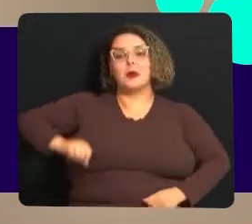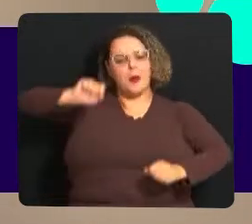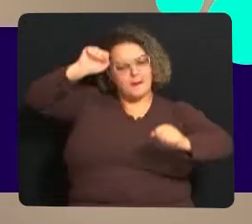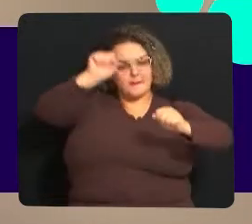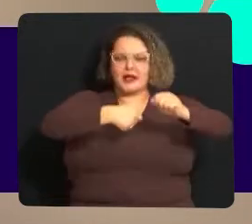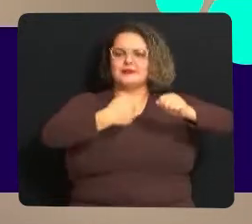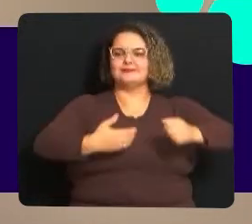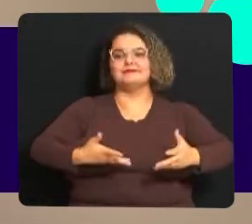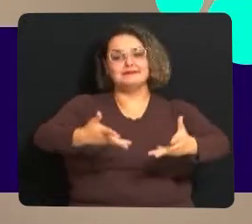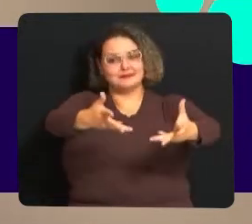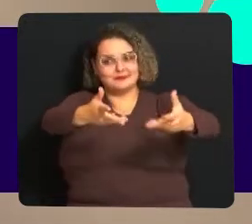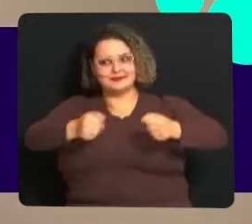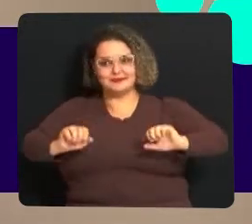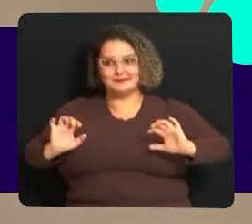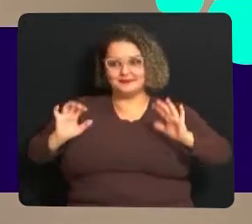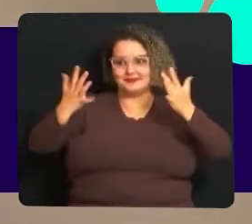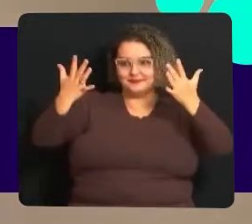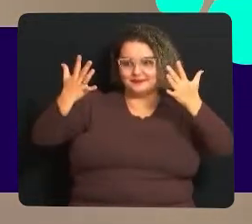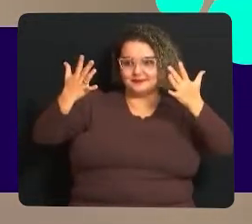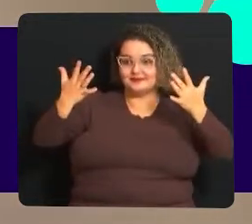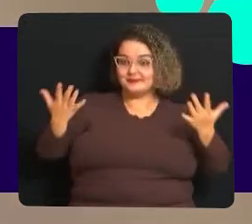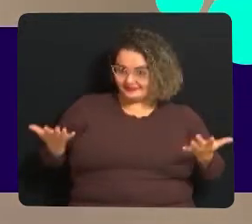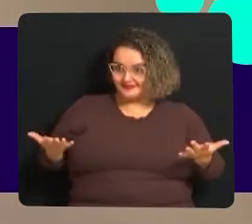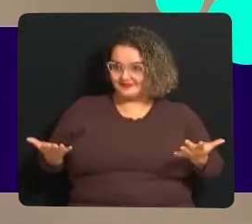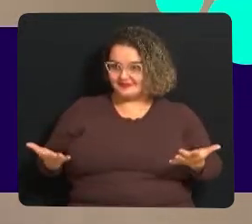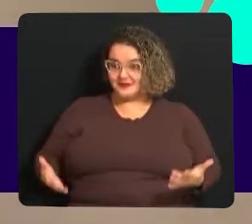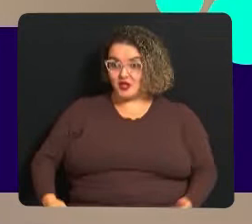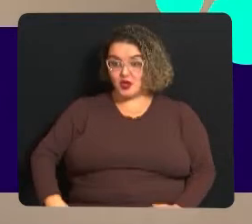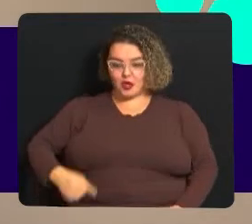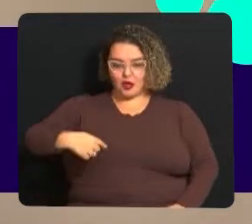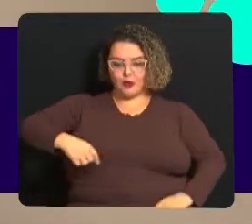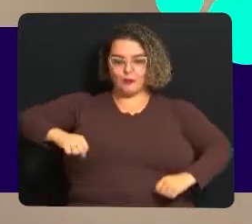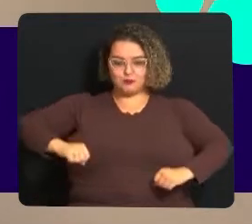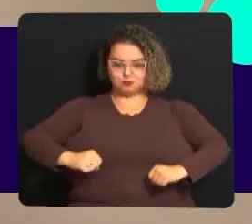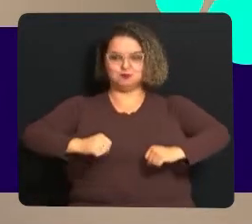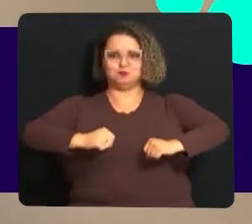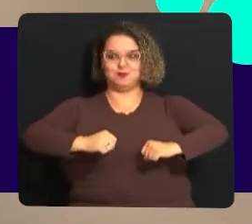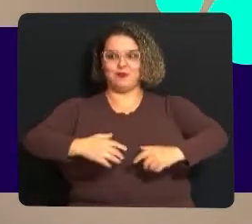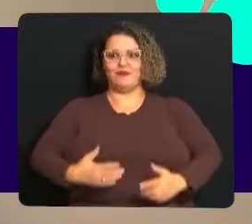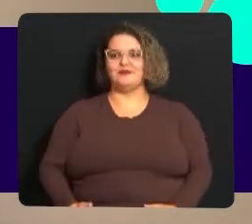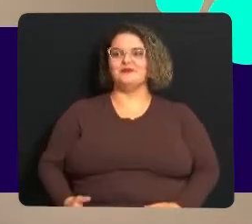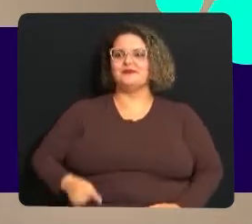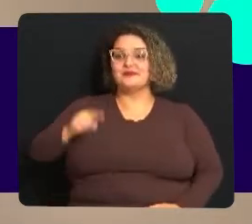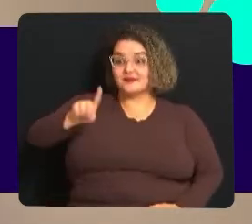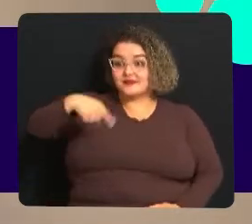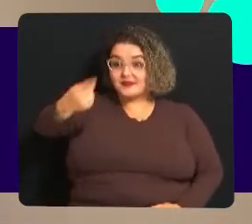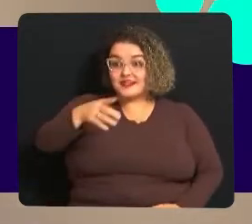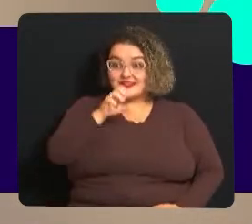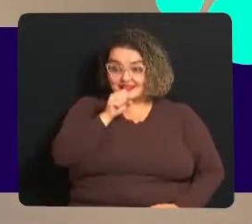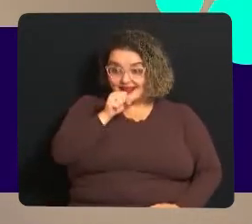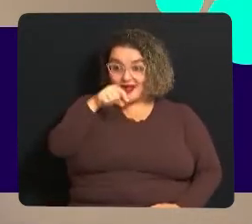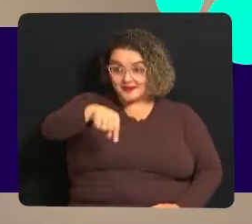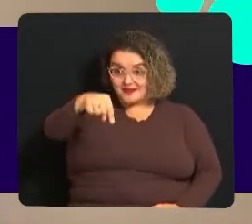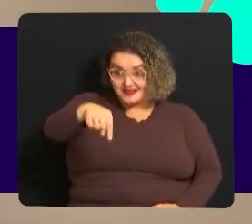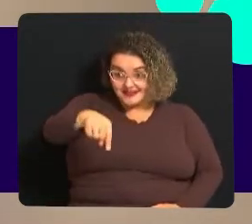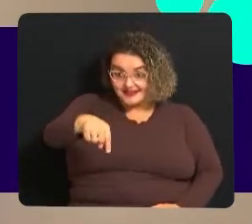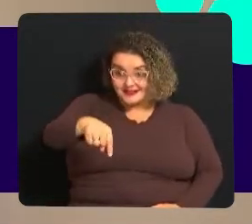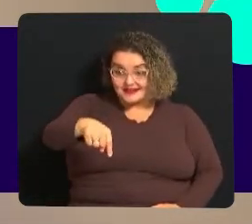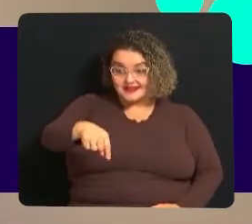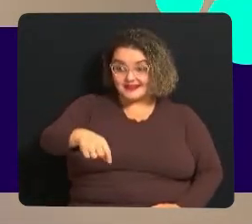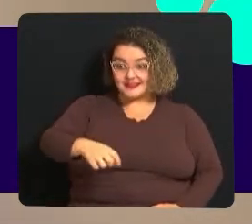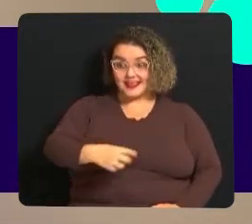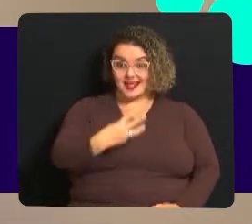o meu espetáculo Edgar Ribeiros e a Barriga e Jovem Ainda, neste próximo sábado,